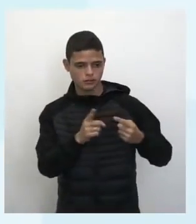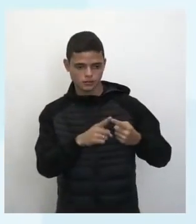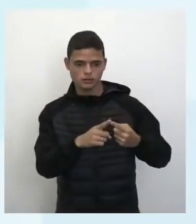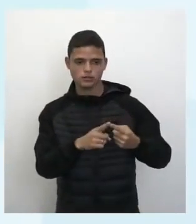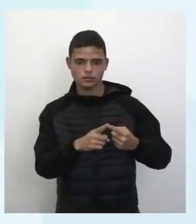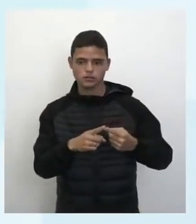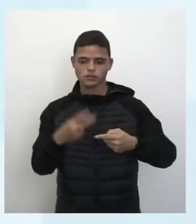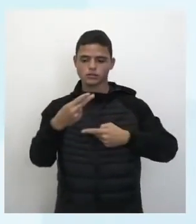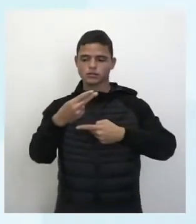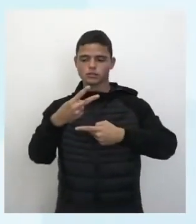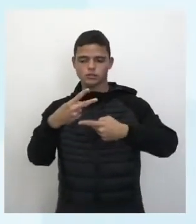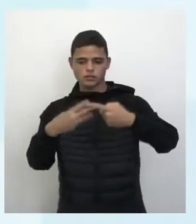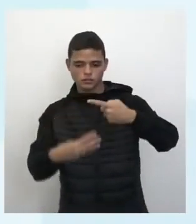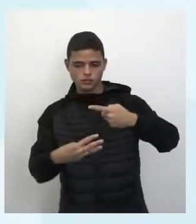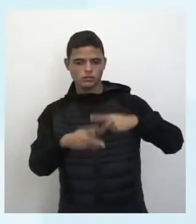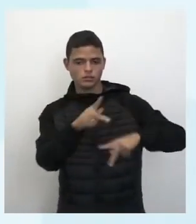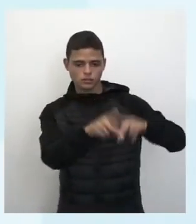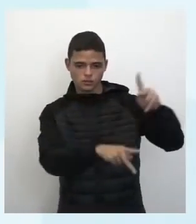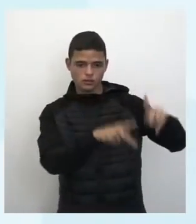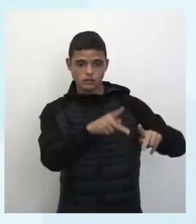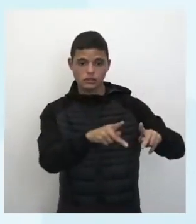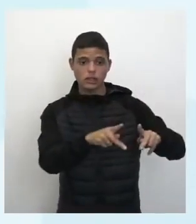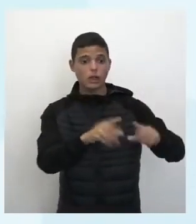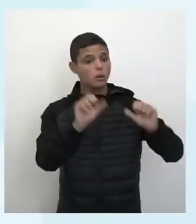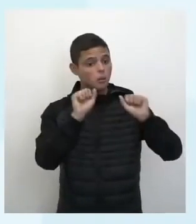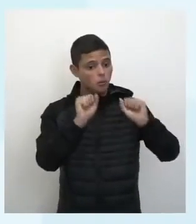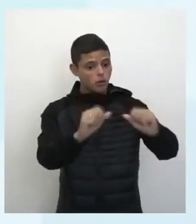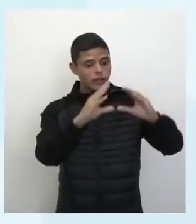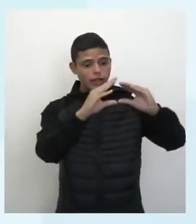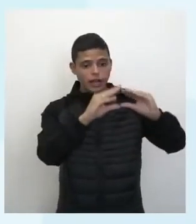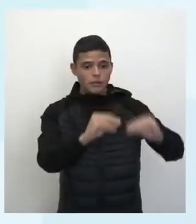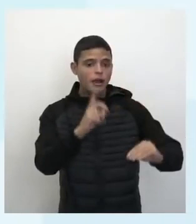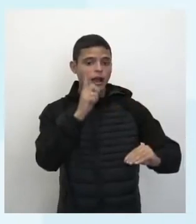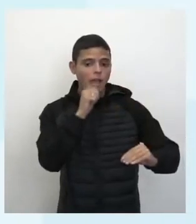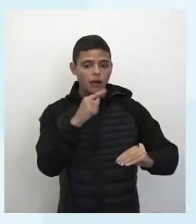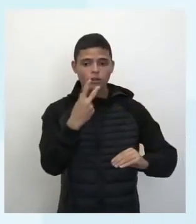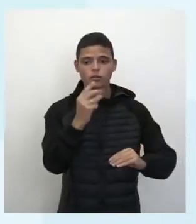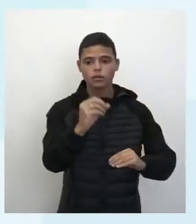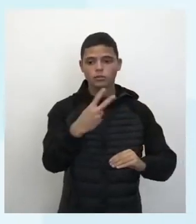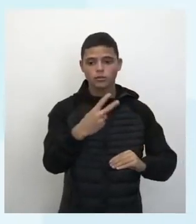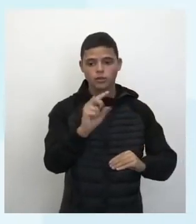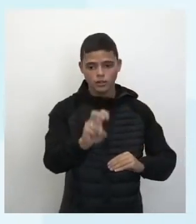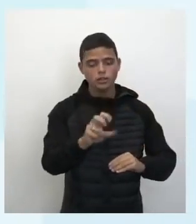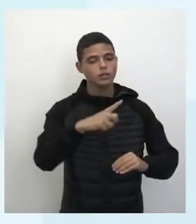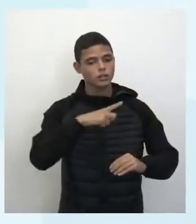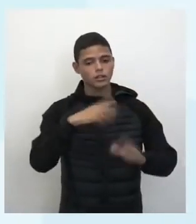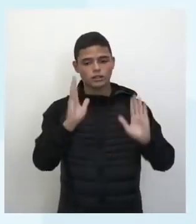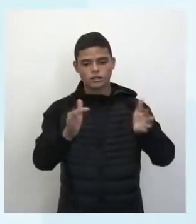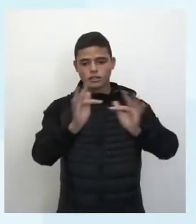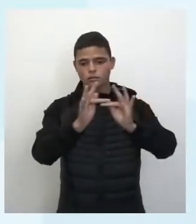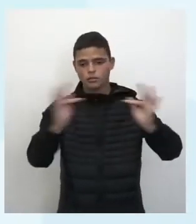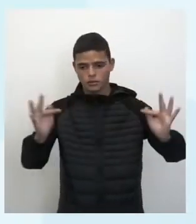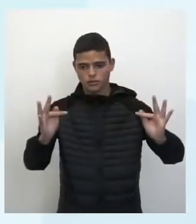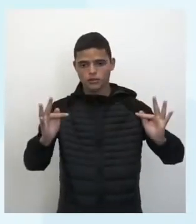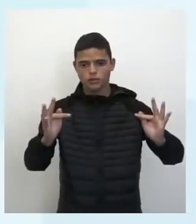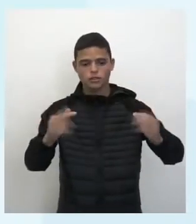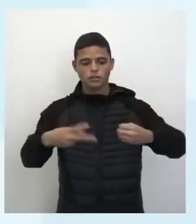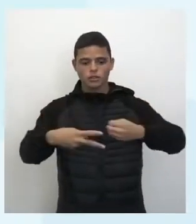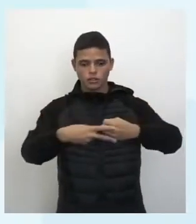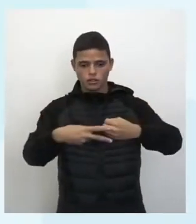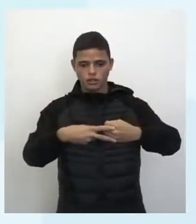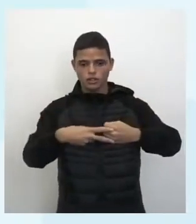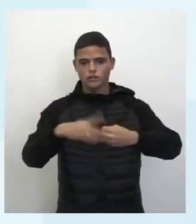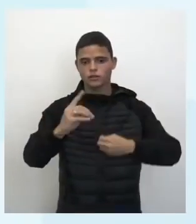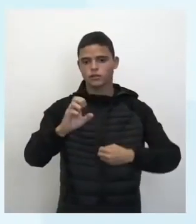da população deverão ficar sem água em 2025. Nós temos então a primeira frase, né, construída em torno de um verbo, que é o verbo